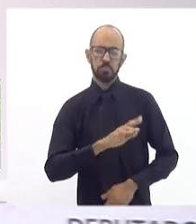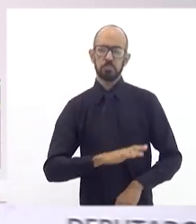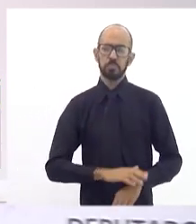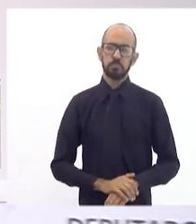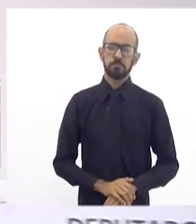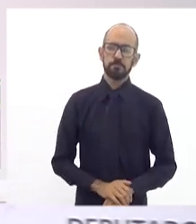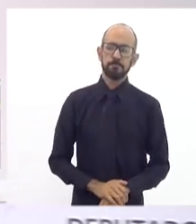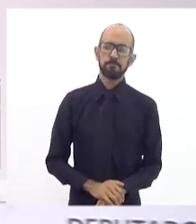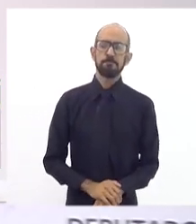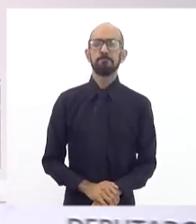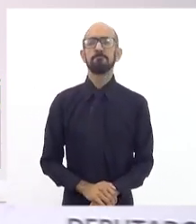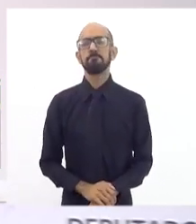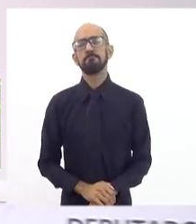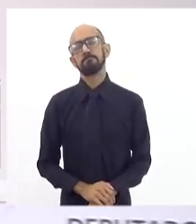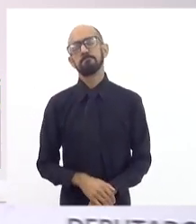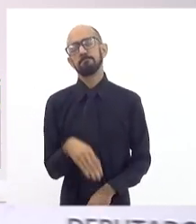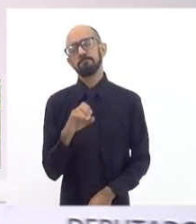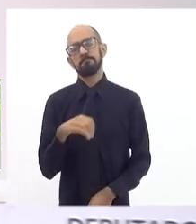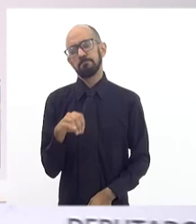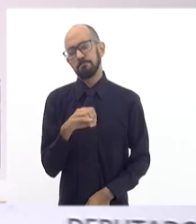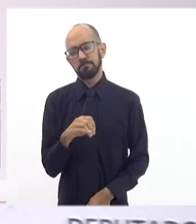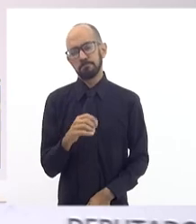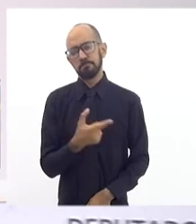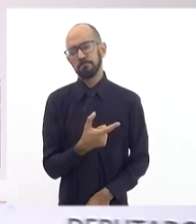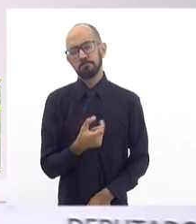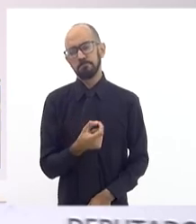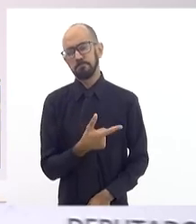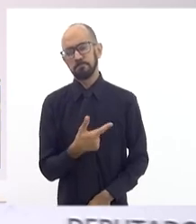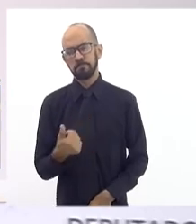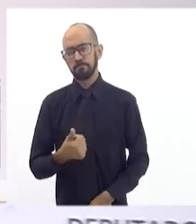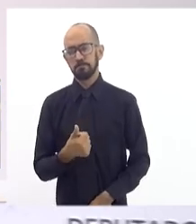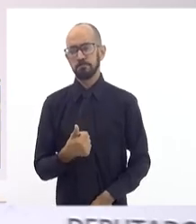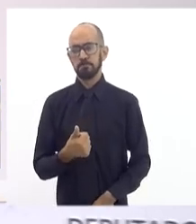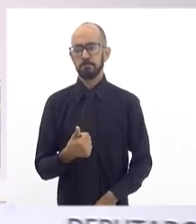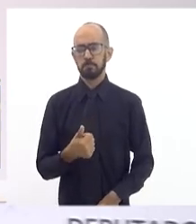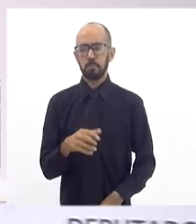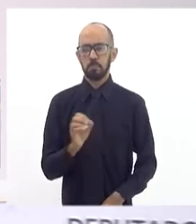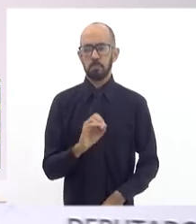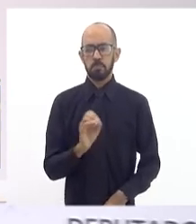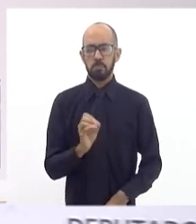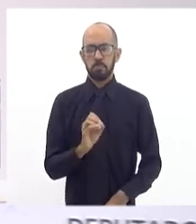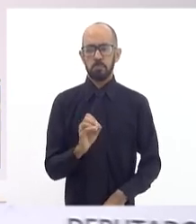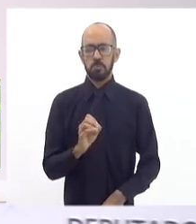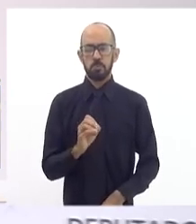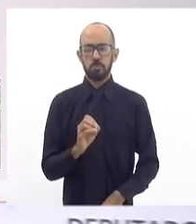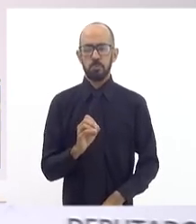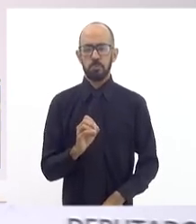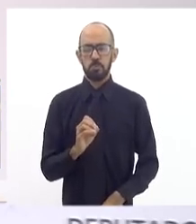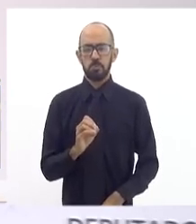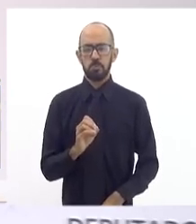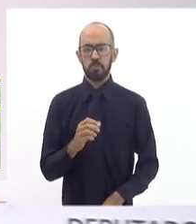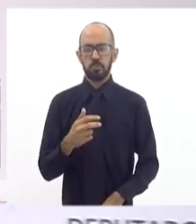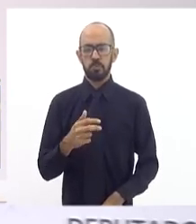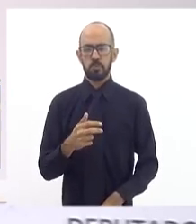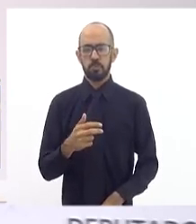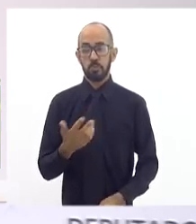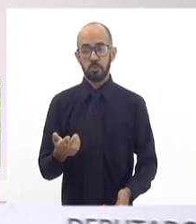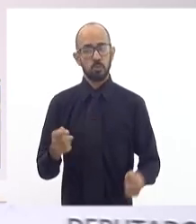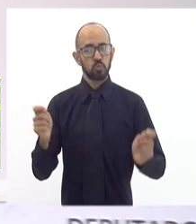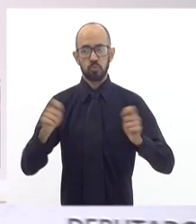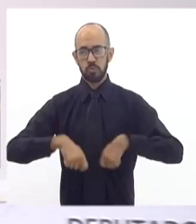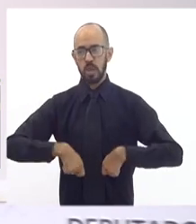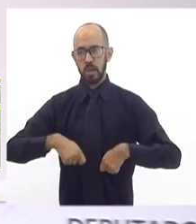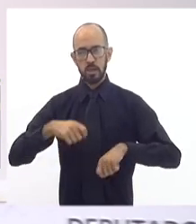e em outubro de 21 ninguém poderia ainda saber